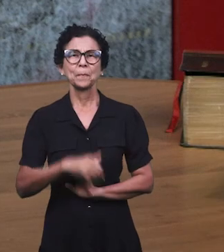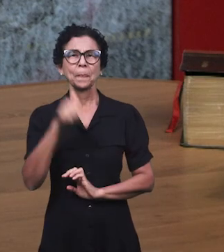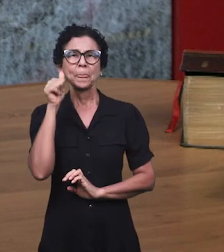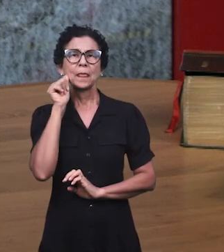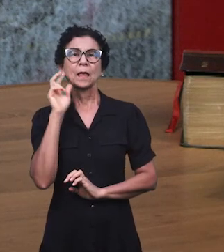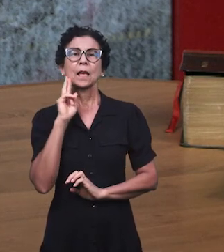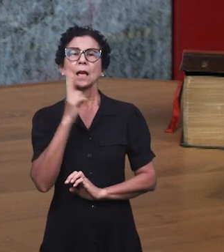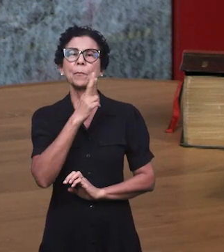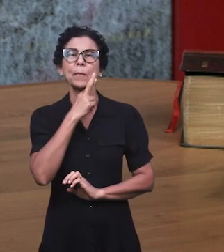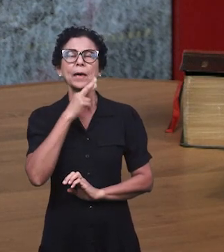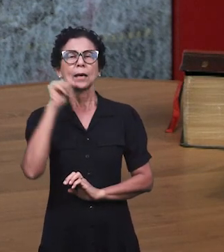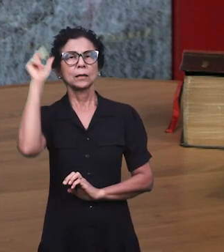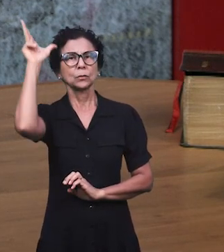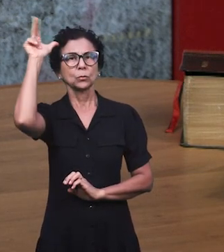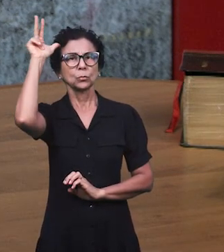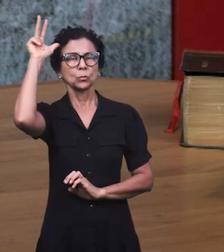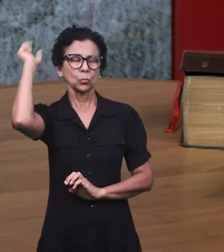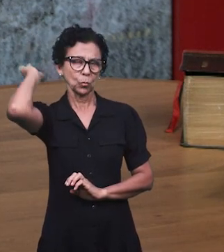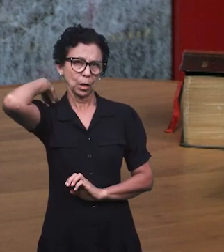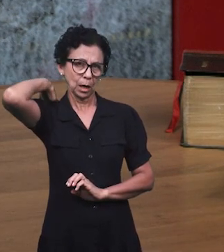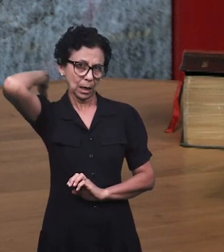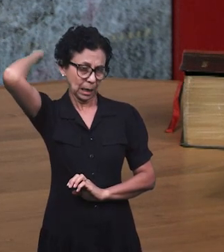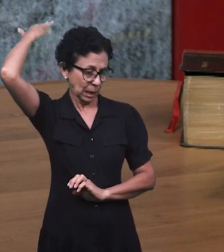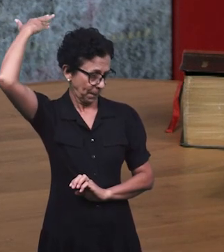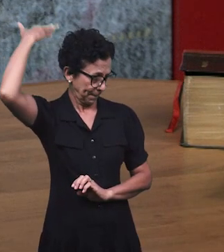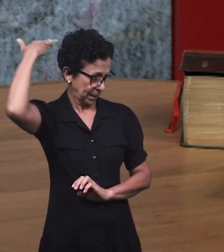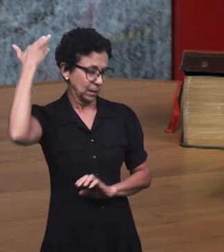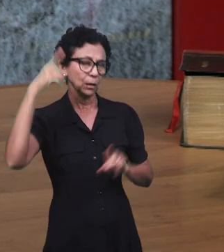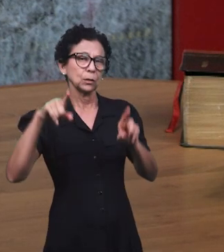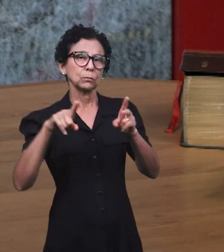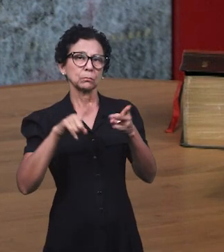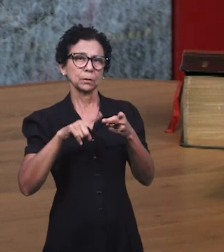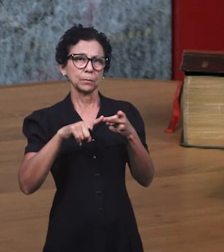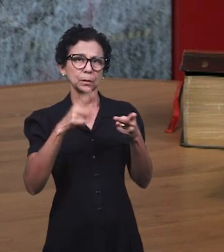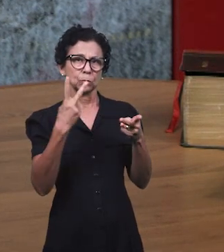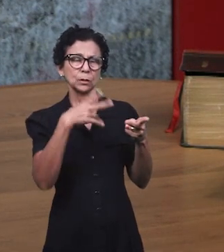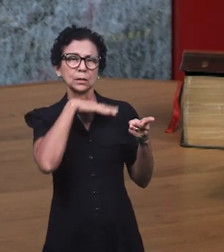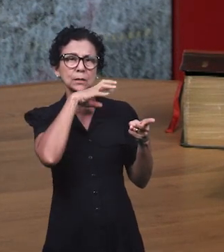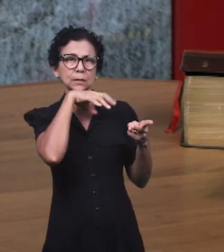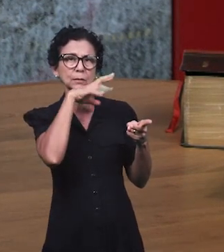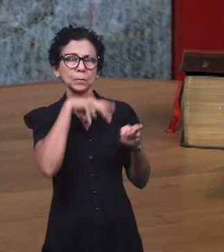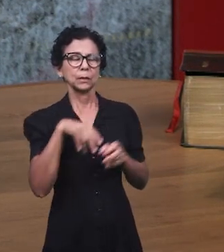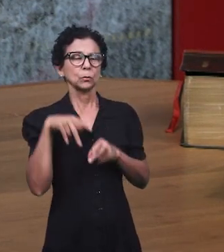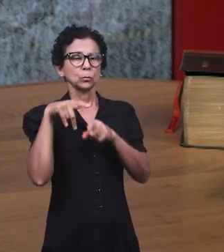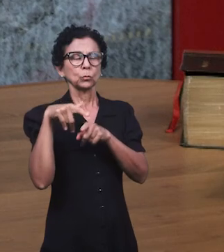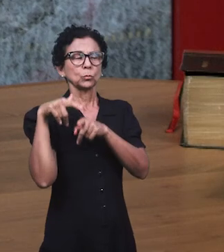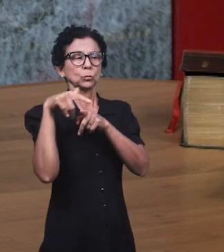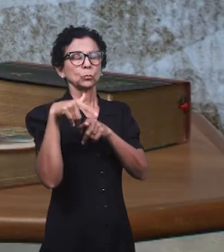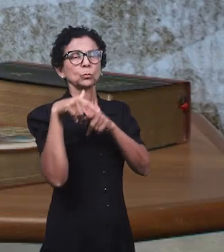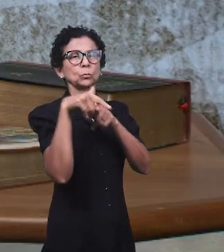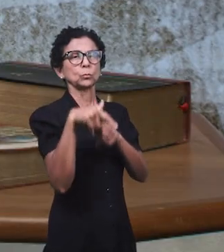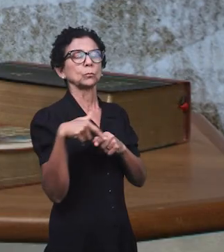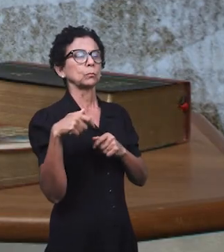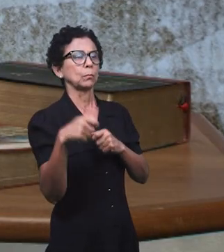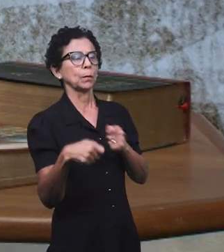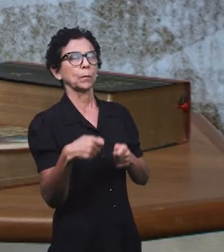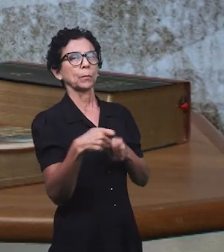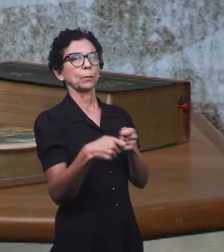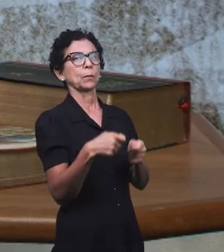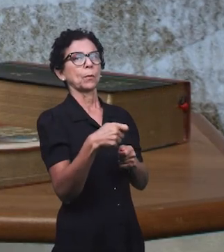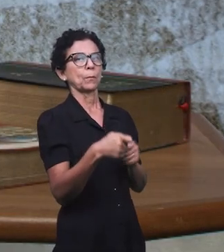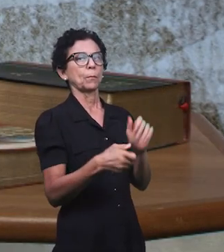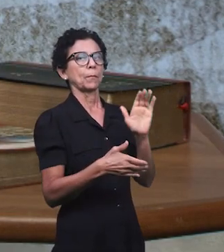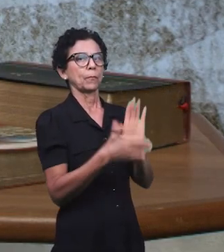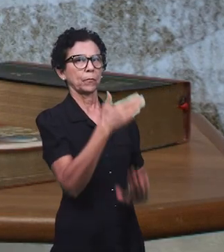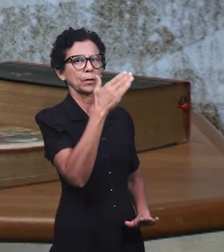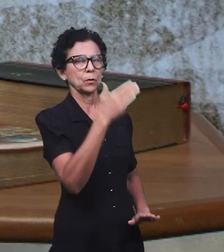e seguiram o varão, e tomou aquele servo a Rebeca, e partiu. Ora,